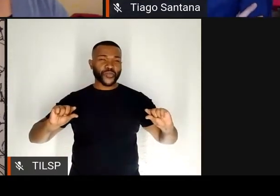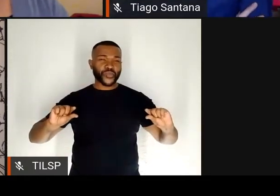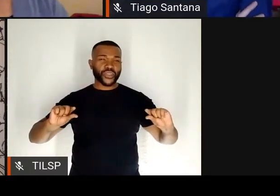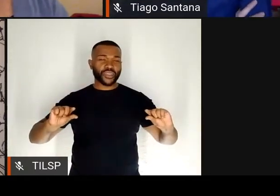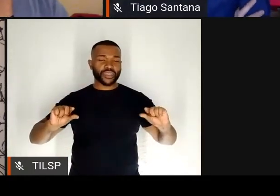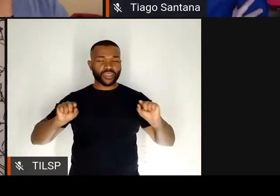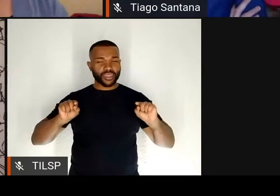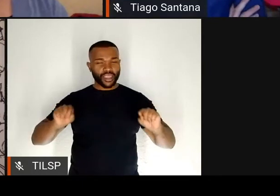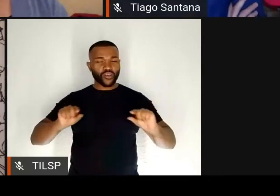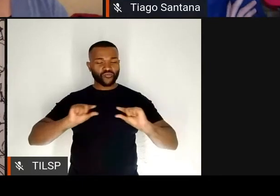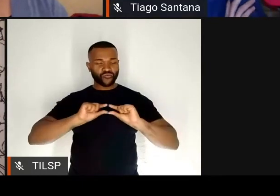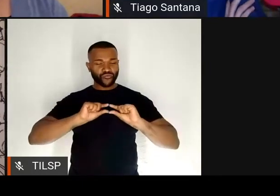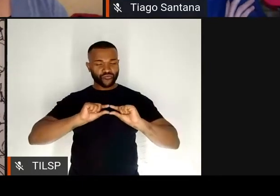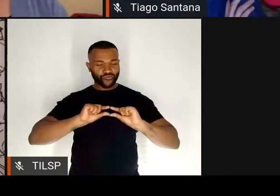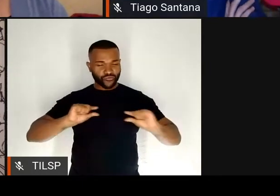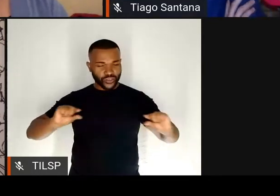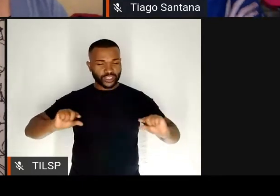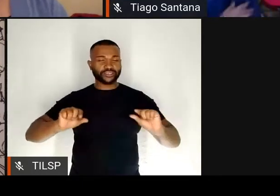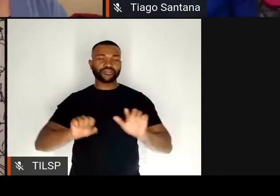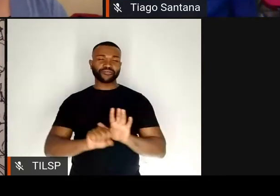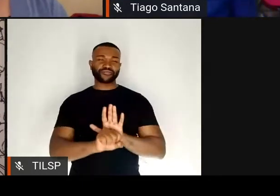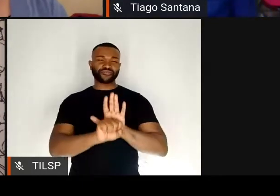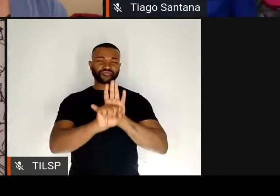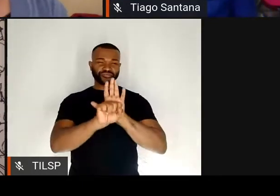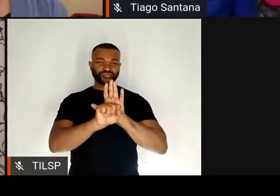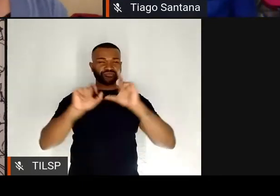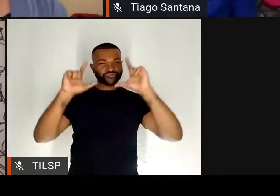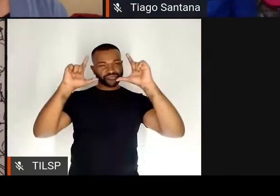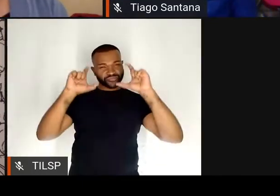a frase símbolo aí do fotojornalismo.